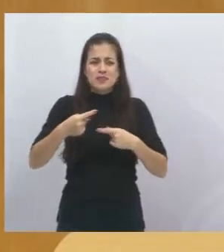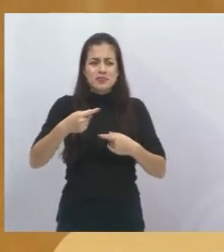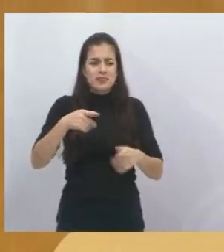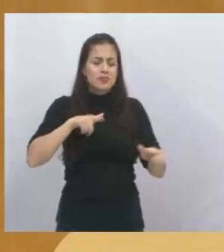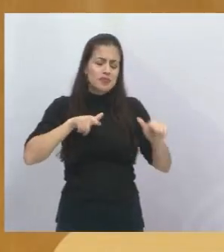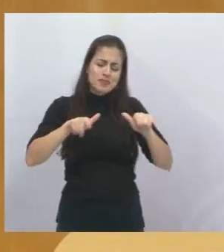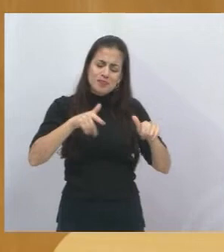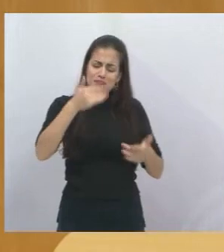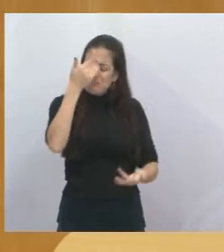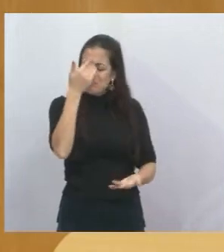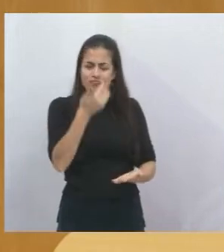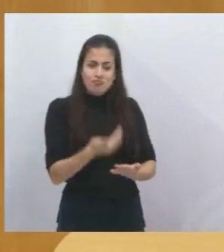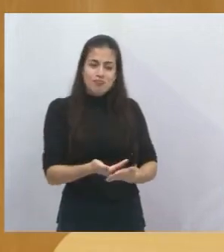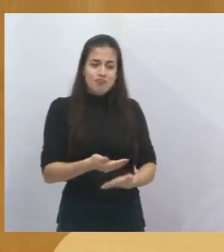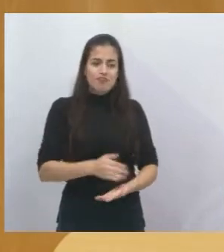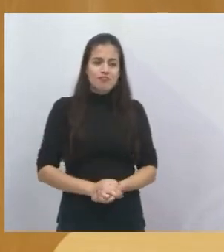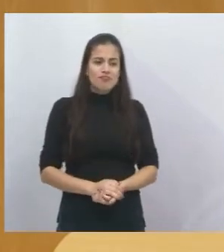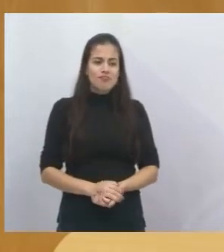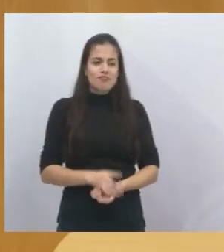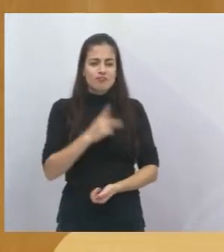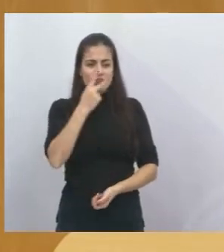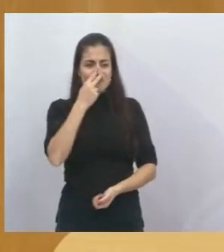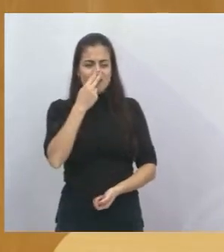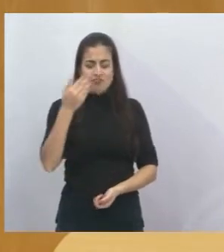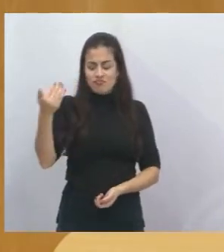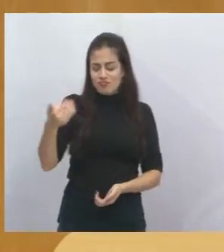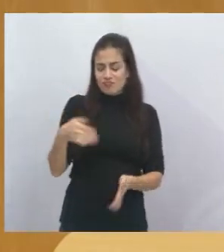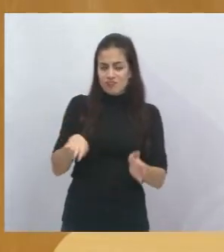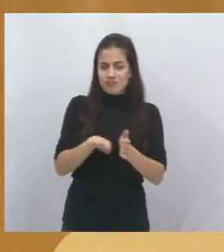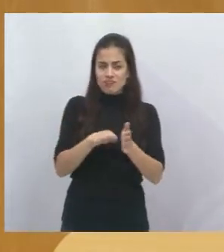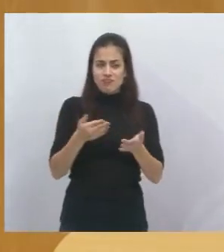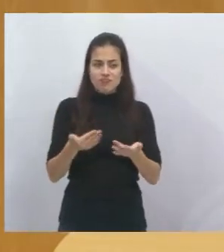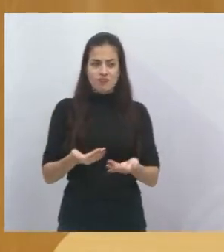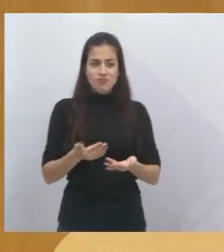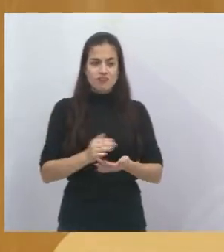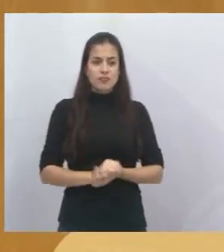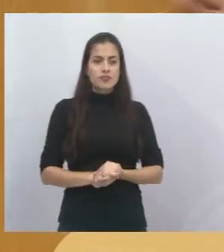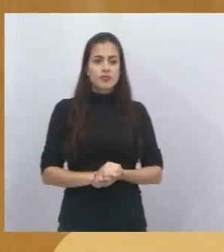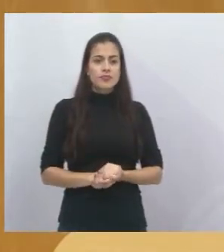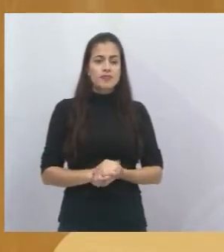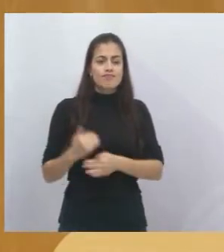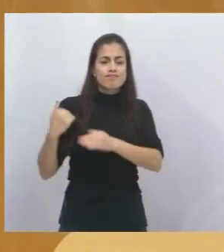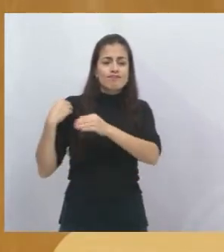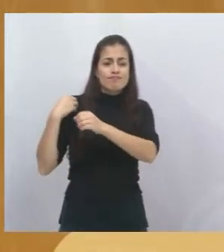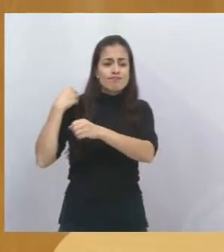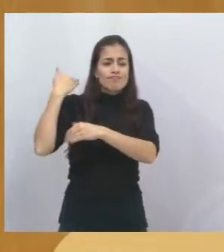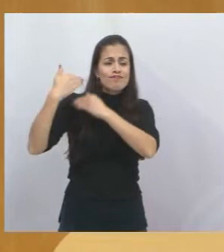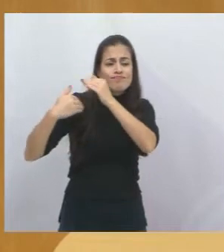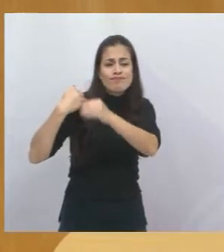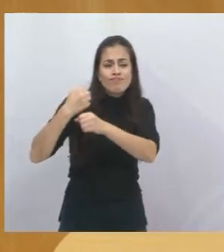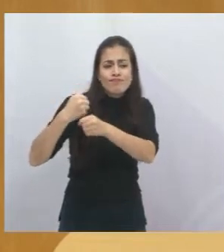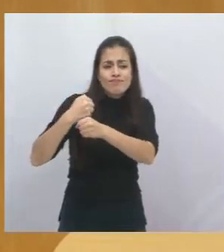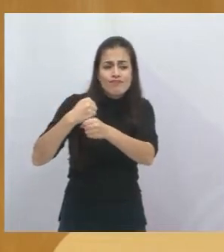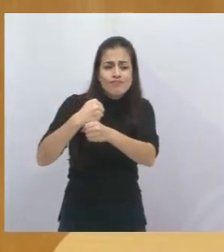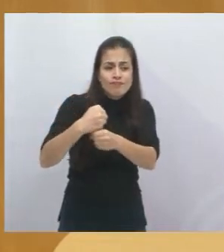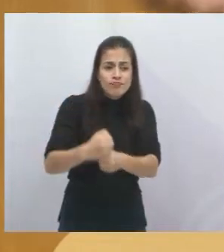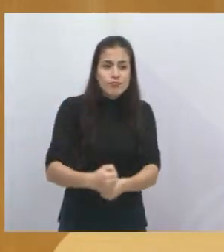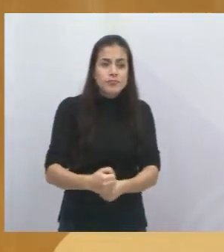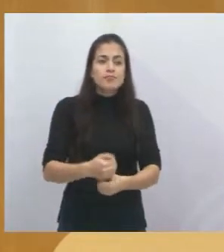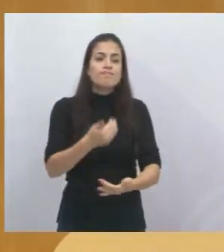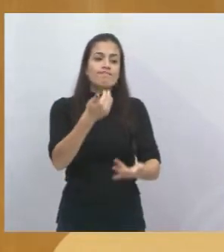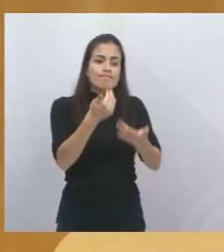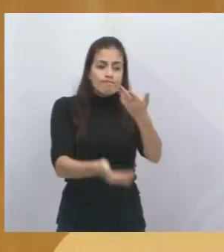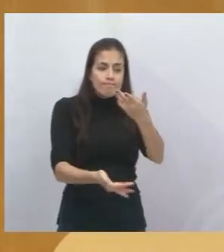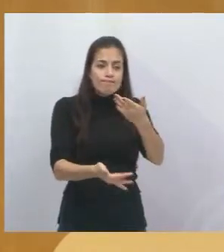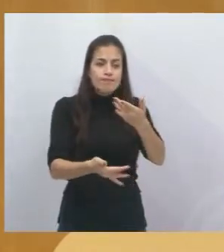aqui. E isso, ano a ano que passa, é a perca que está tendo a classe trabalhadora, muitas vezes pela falta